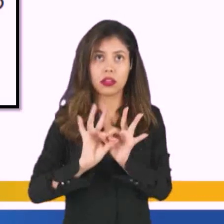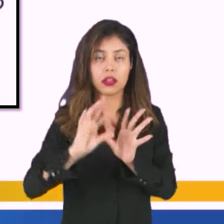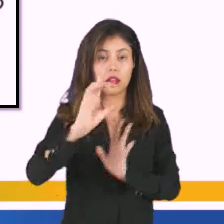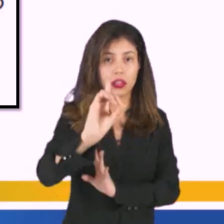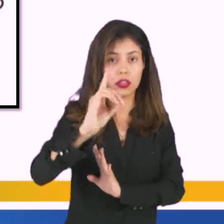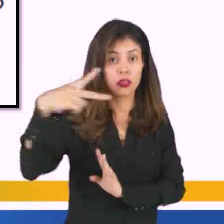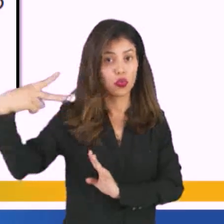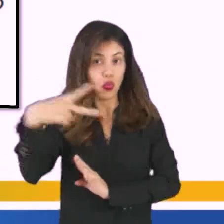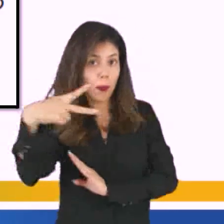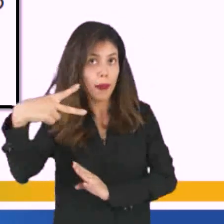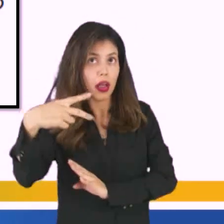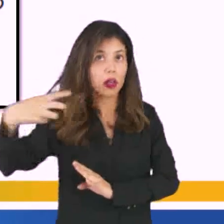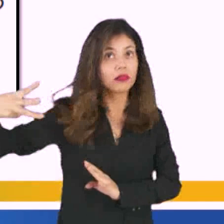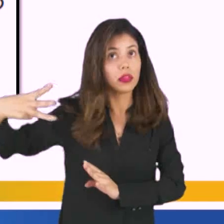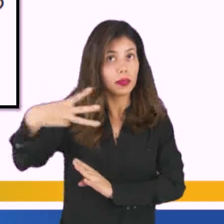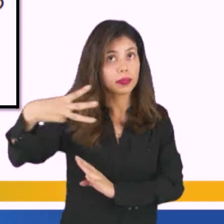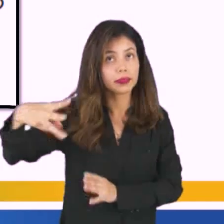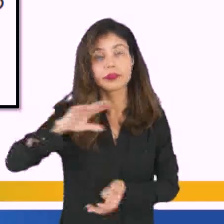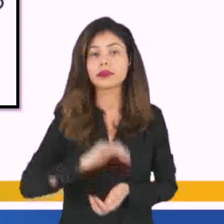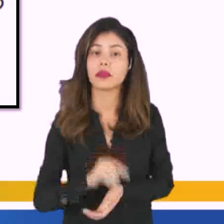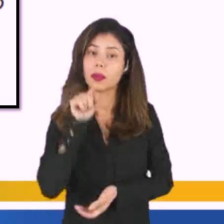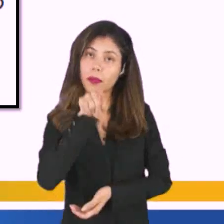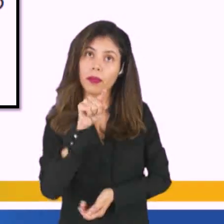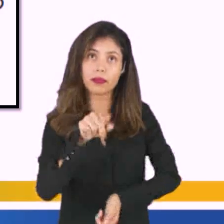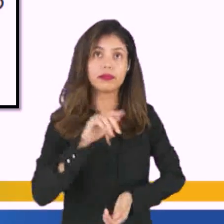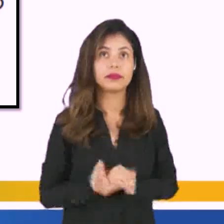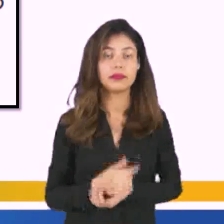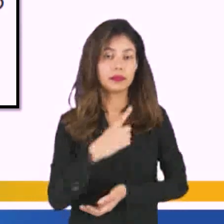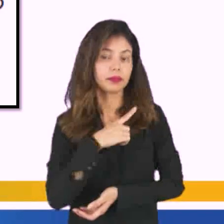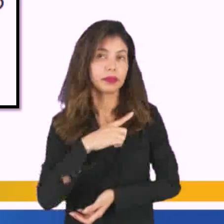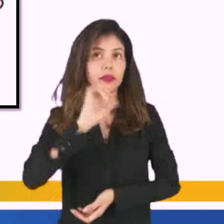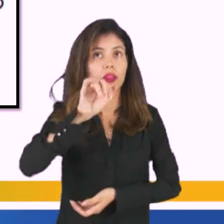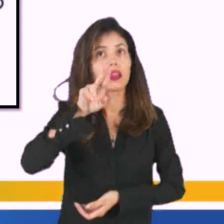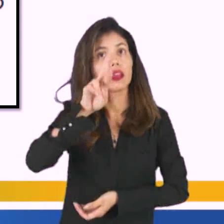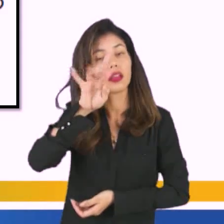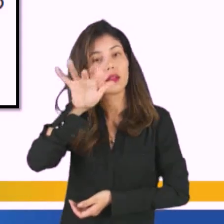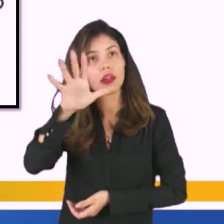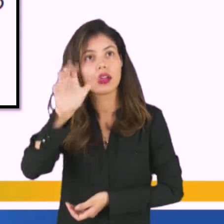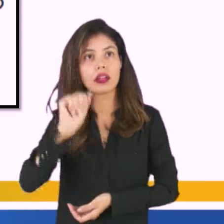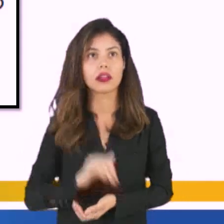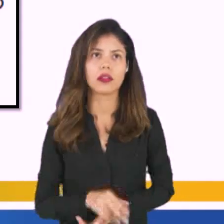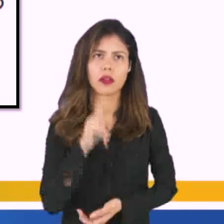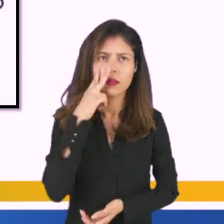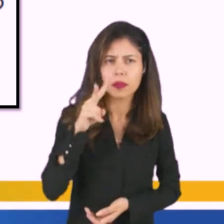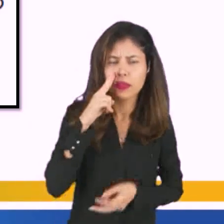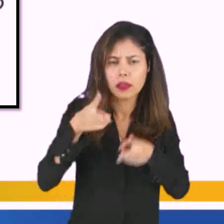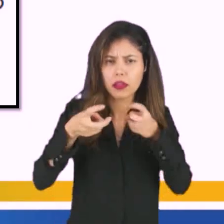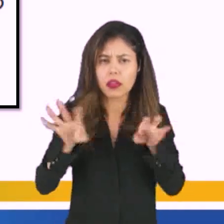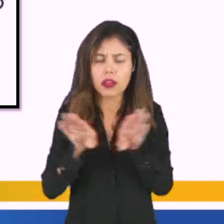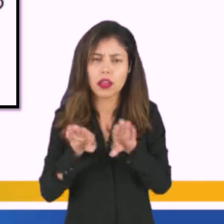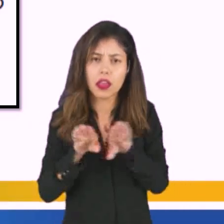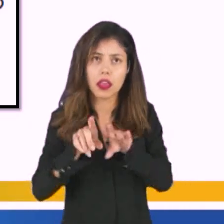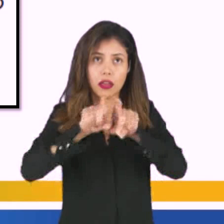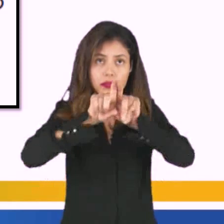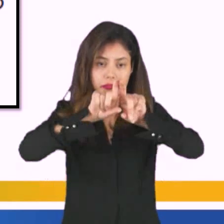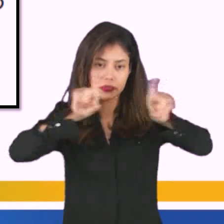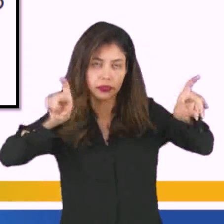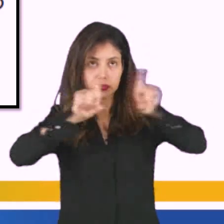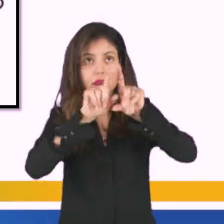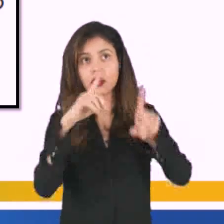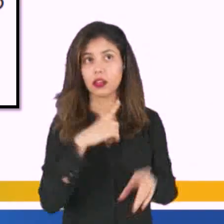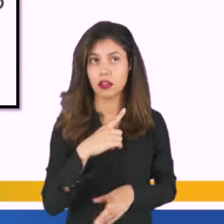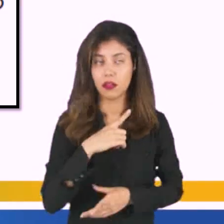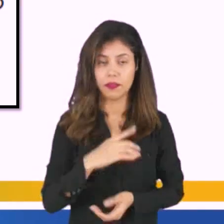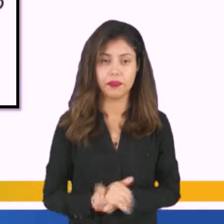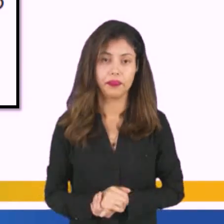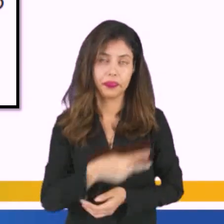tripla. No caso aí, existe uma insaturação. Nós observamos nessa cadeia aqui que existe uma dupla no